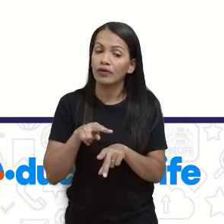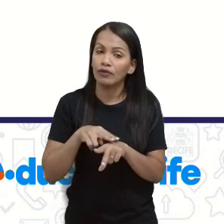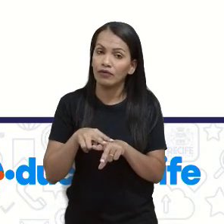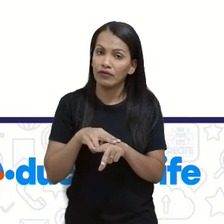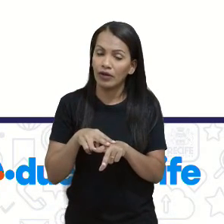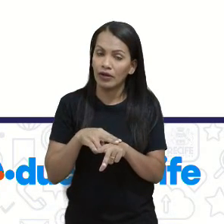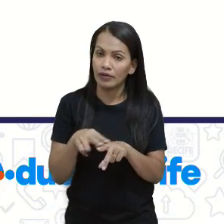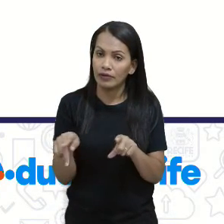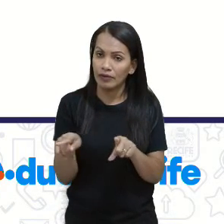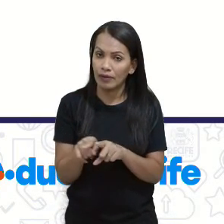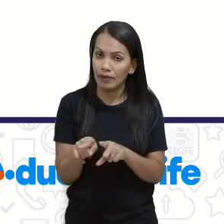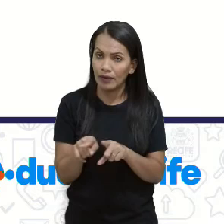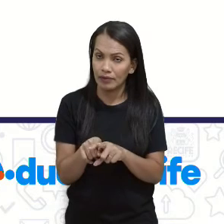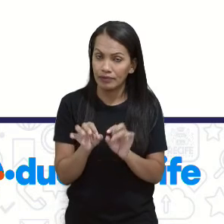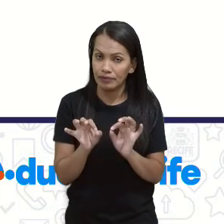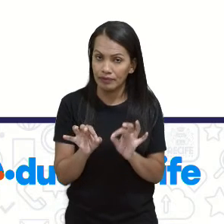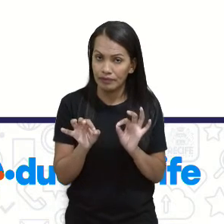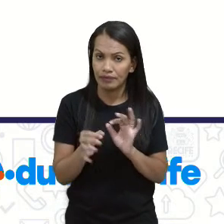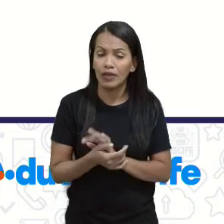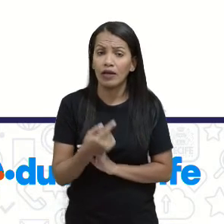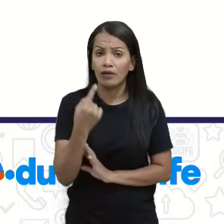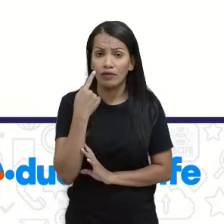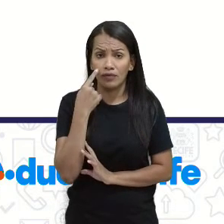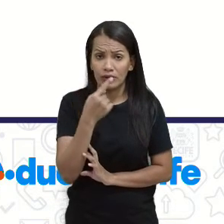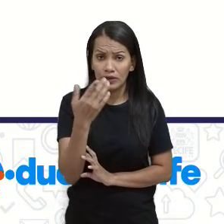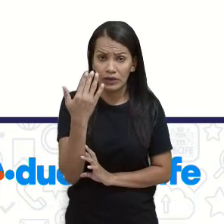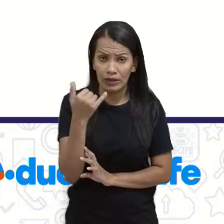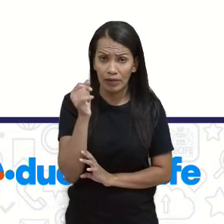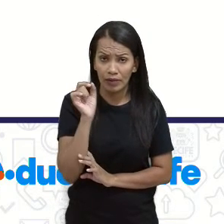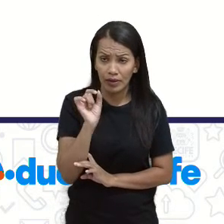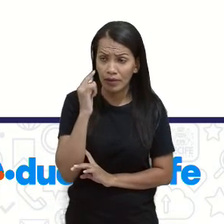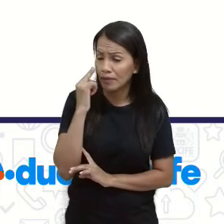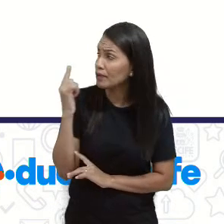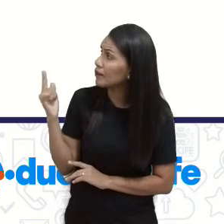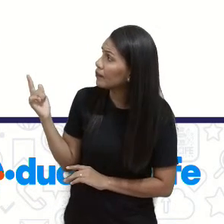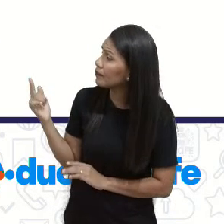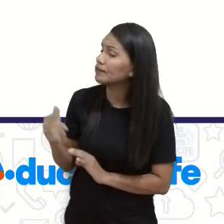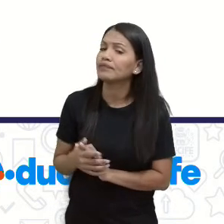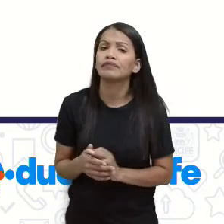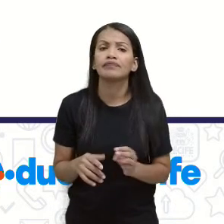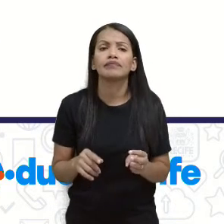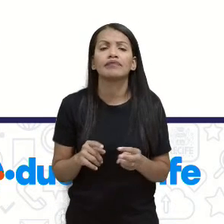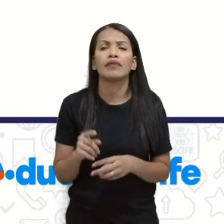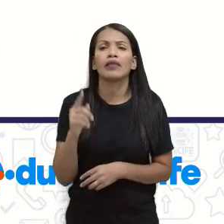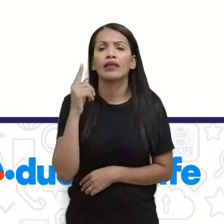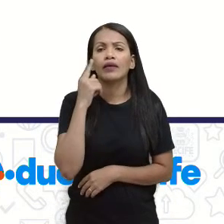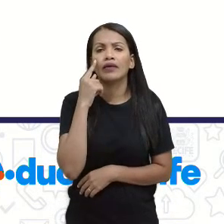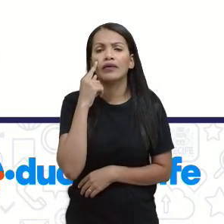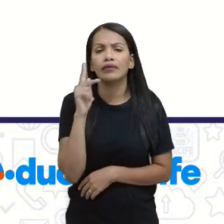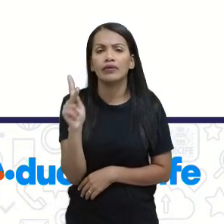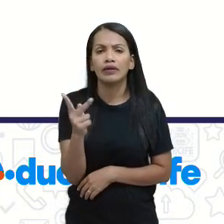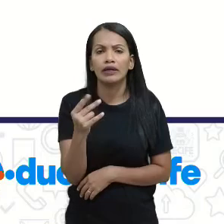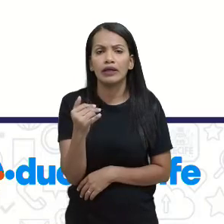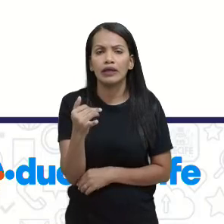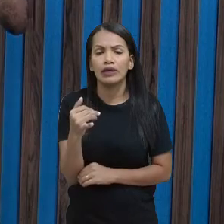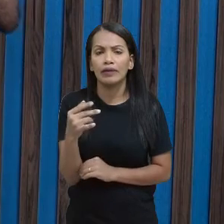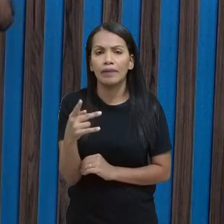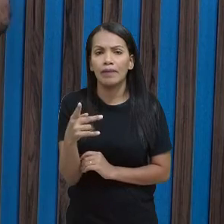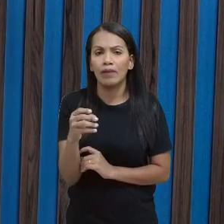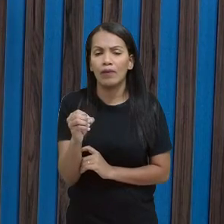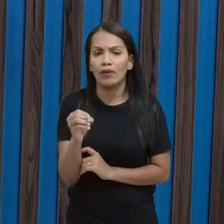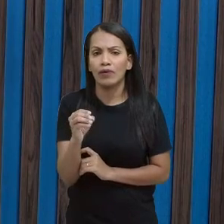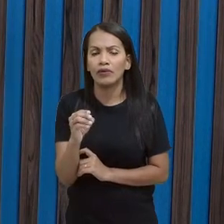verde também, mais clara um pouco. E você sabe que eu chamei essa hipotenusa, ó, foca aqui em mim agora.